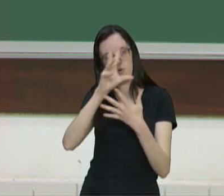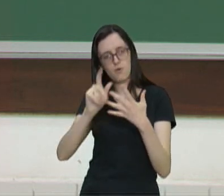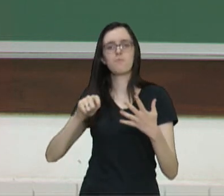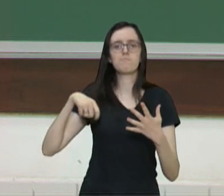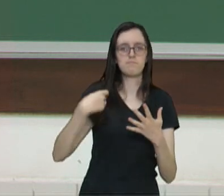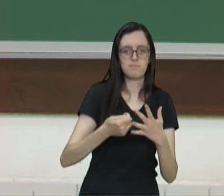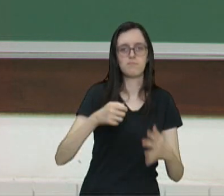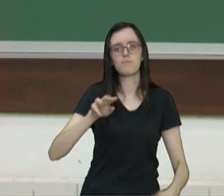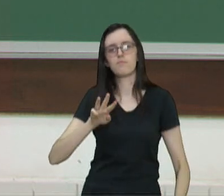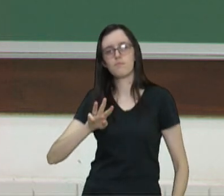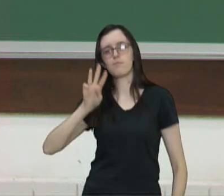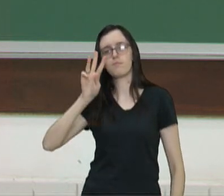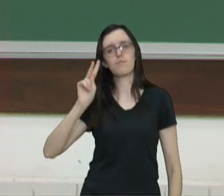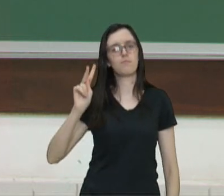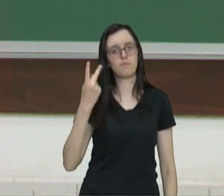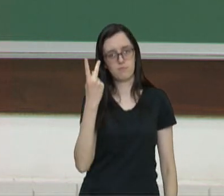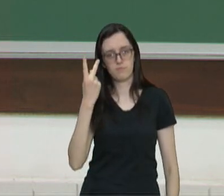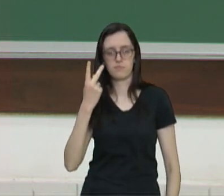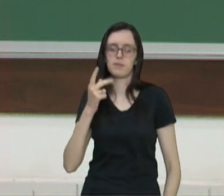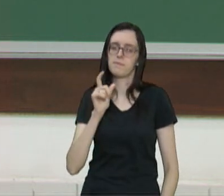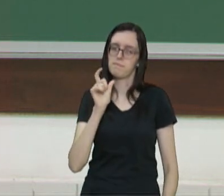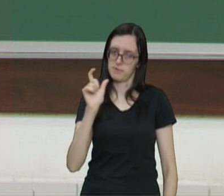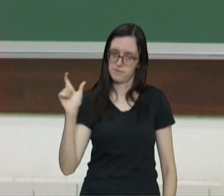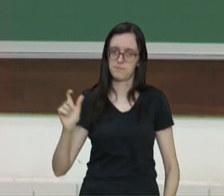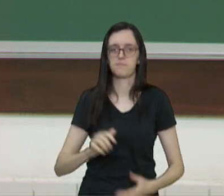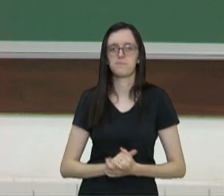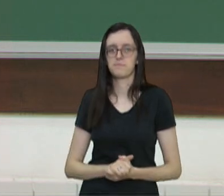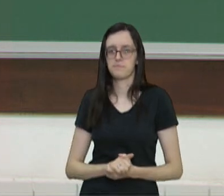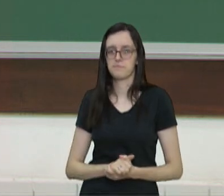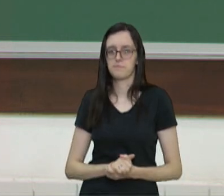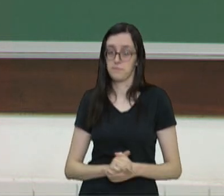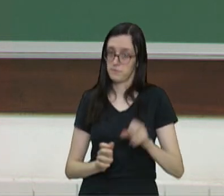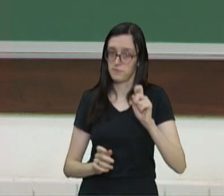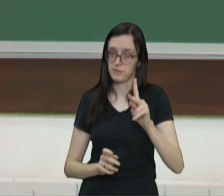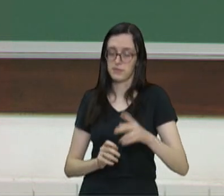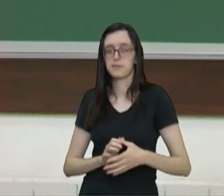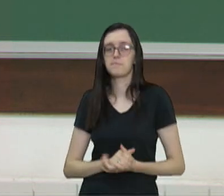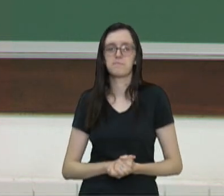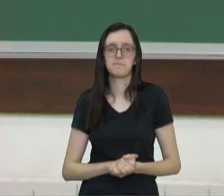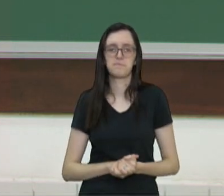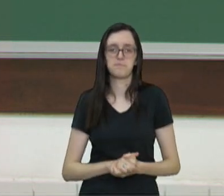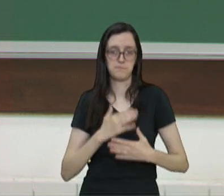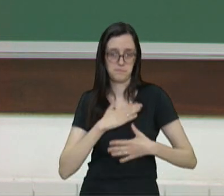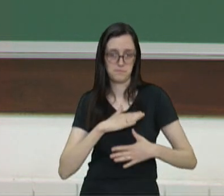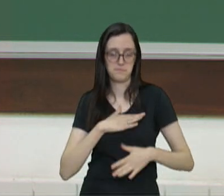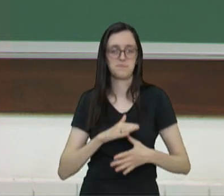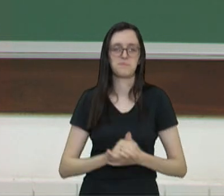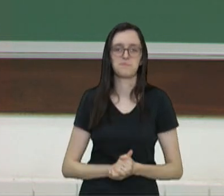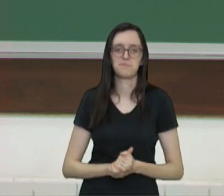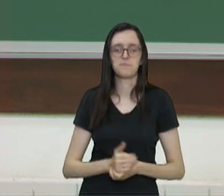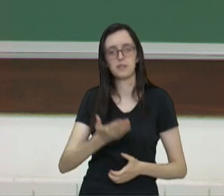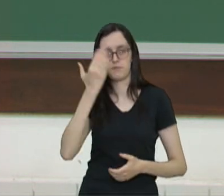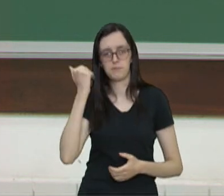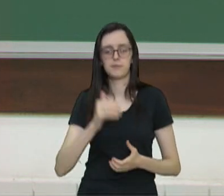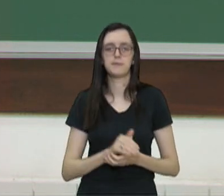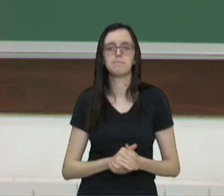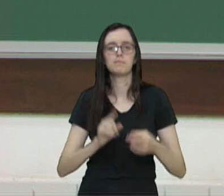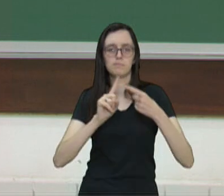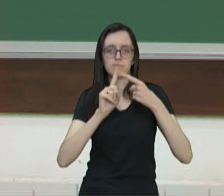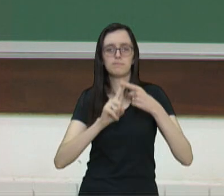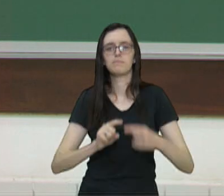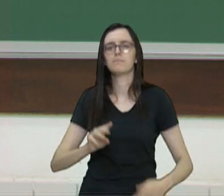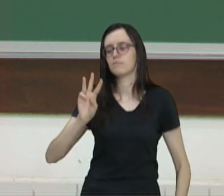de WH words, ok? Tranquilo? Então vamos lá. Primeira,